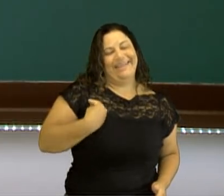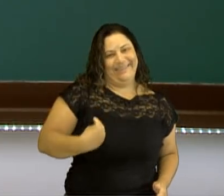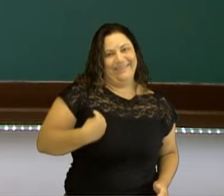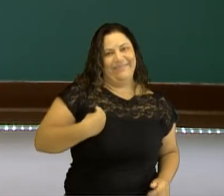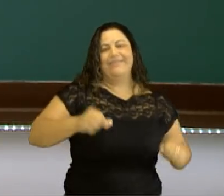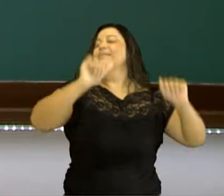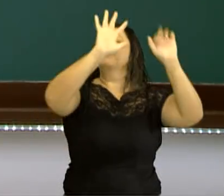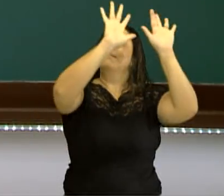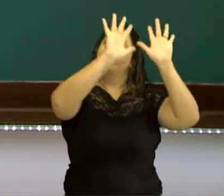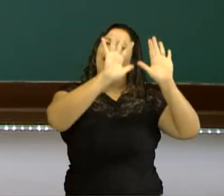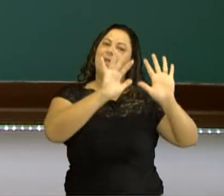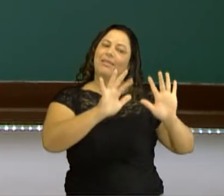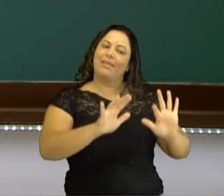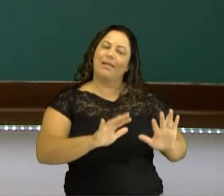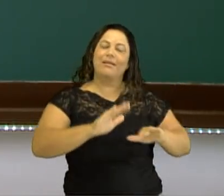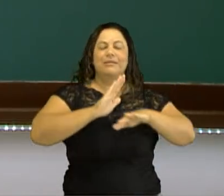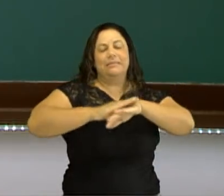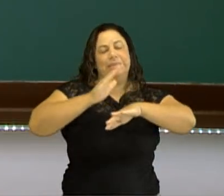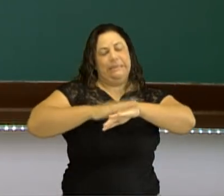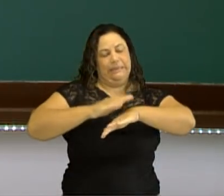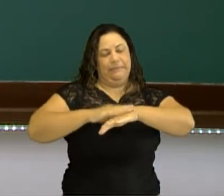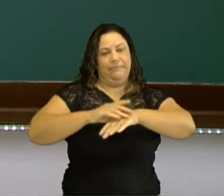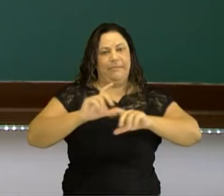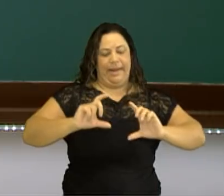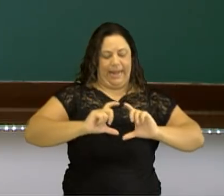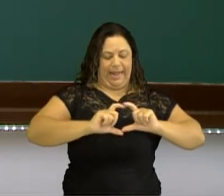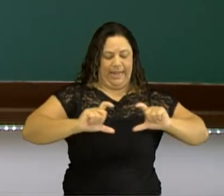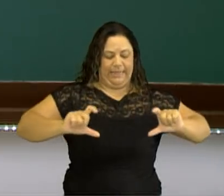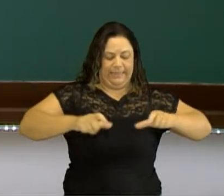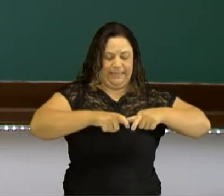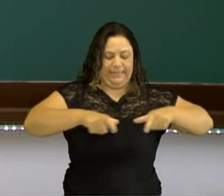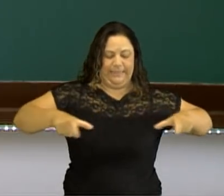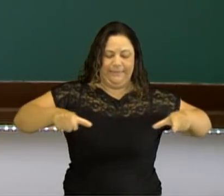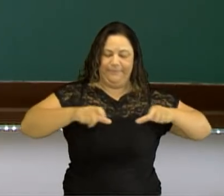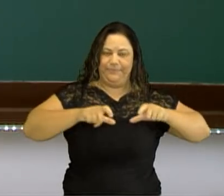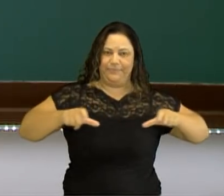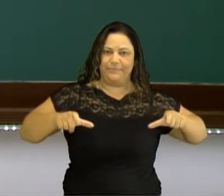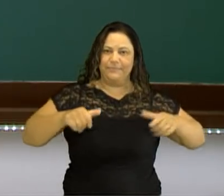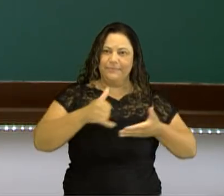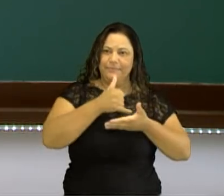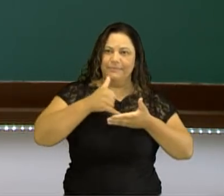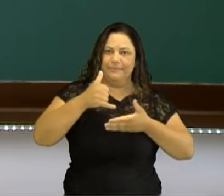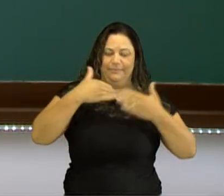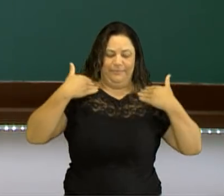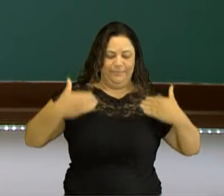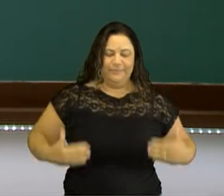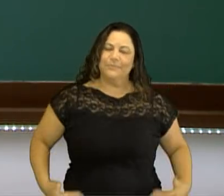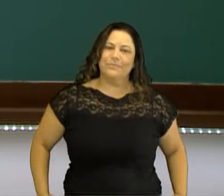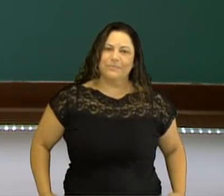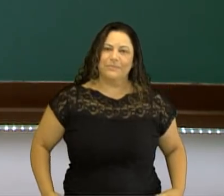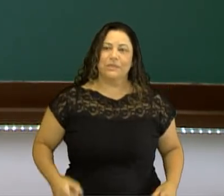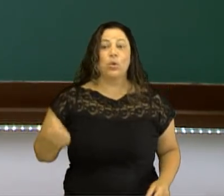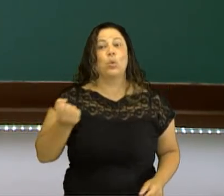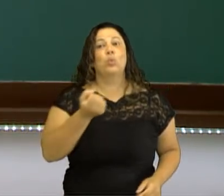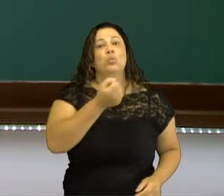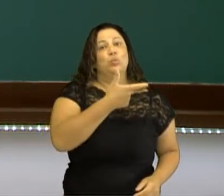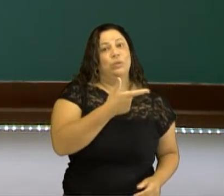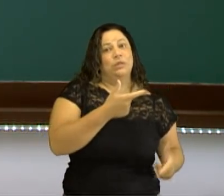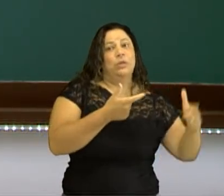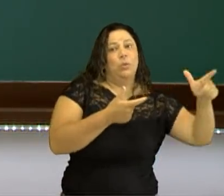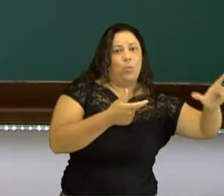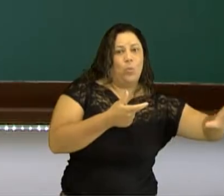têm mais capa de gordura, né, de lipídios ainda do que aqueles que não vivem numa área muito